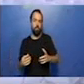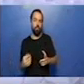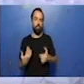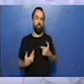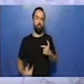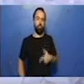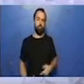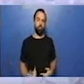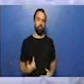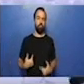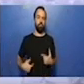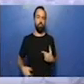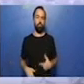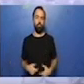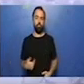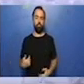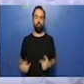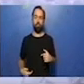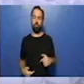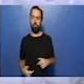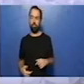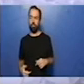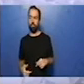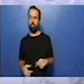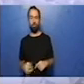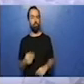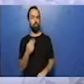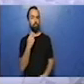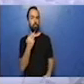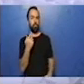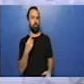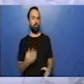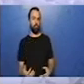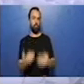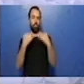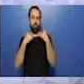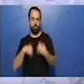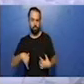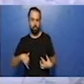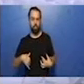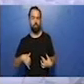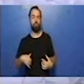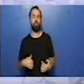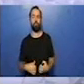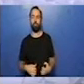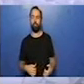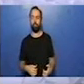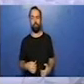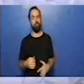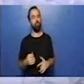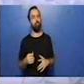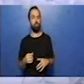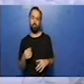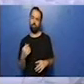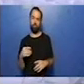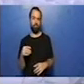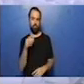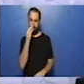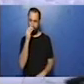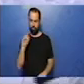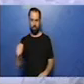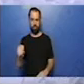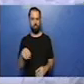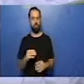das bactérias, aquilo que for nutriente, for útil, ela incorpora no seu organismo. Aquilo que for inútil,